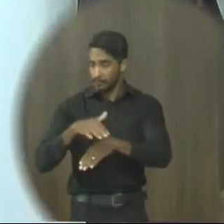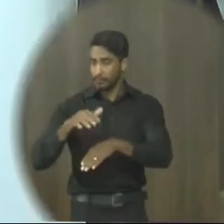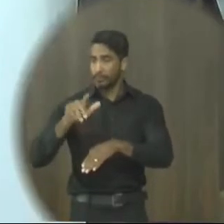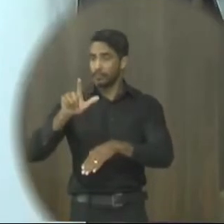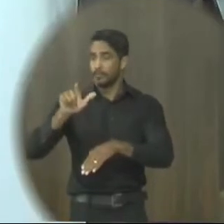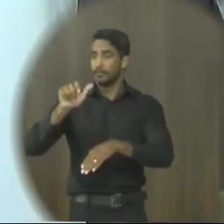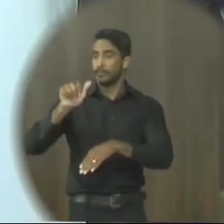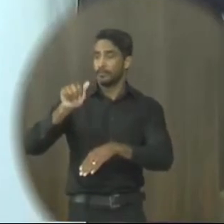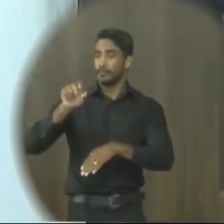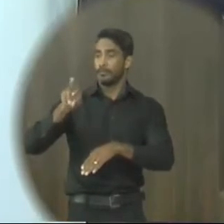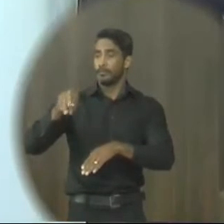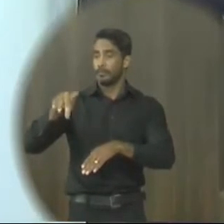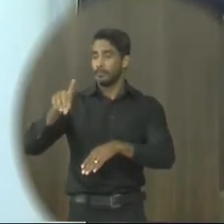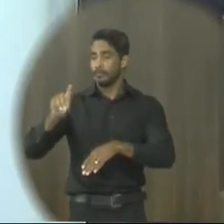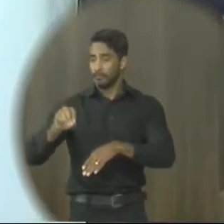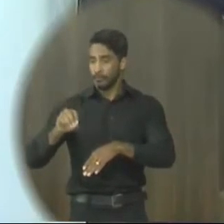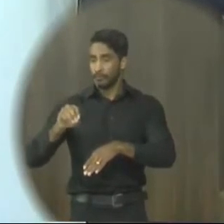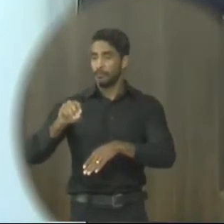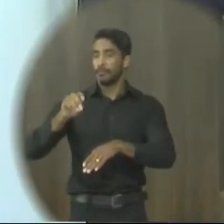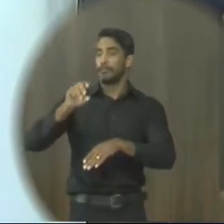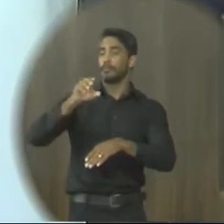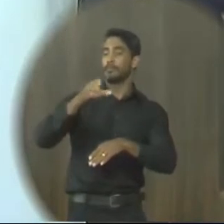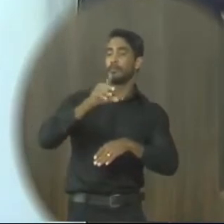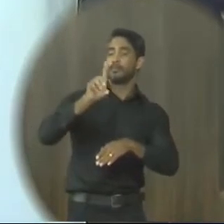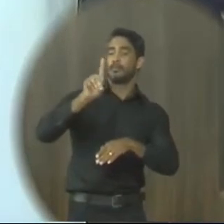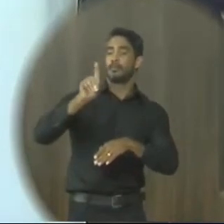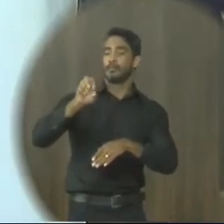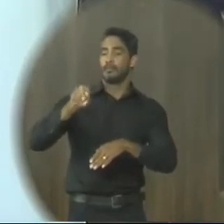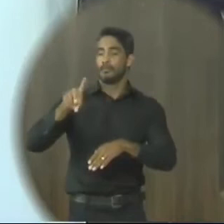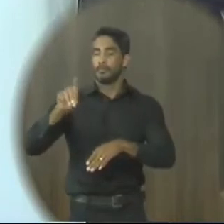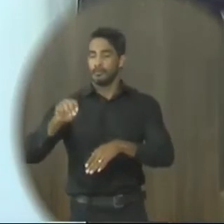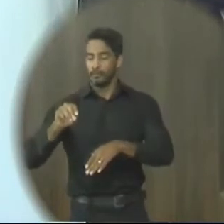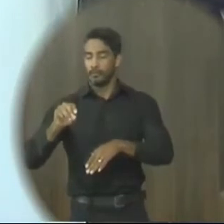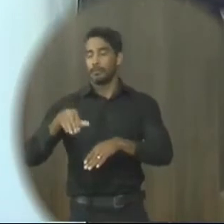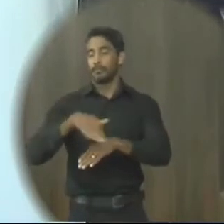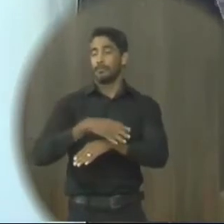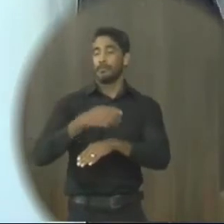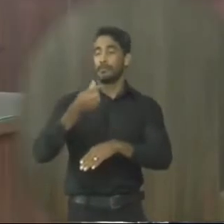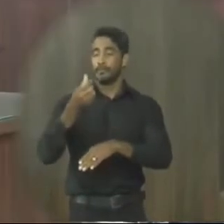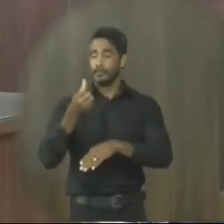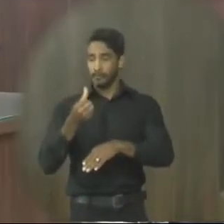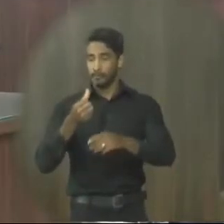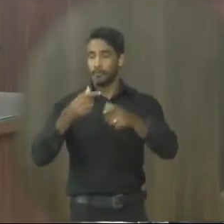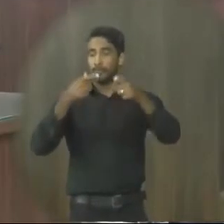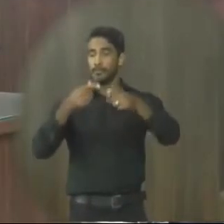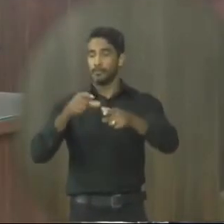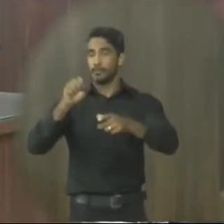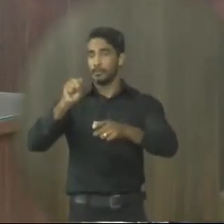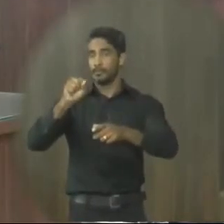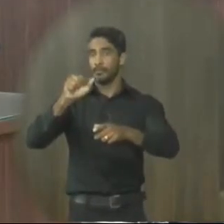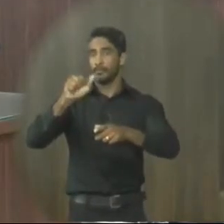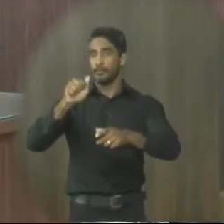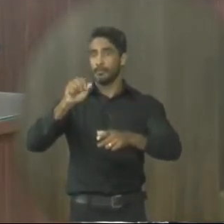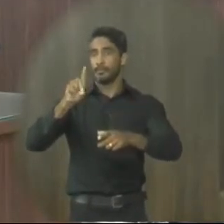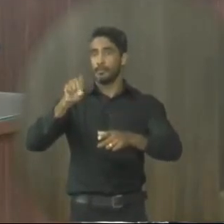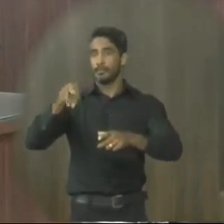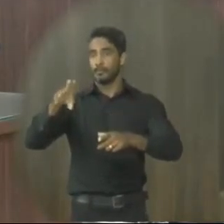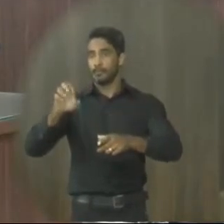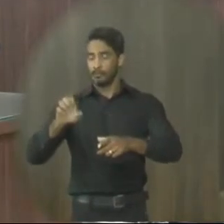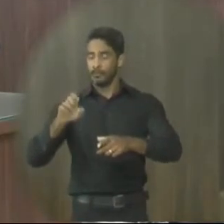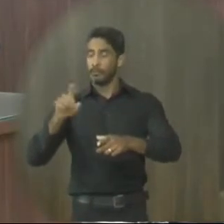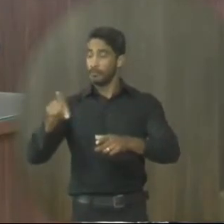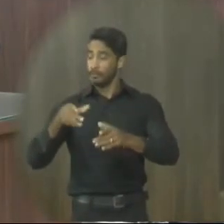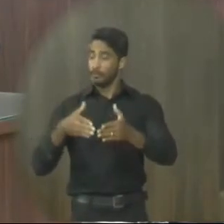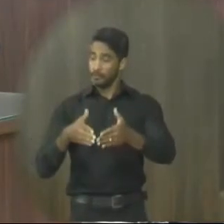Laurindo Francisco de Souza e Deusdeto Gonzaga e Rua 6, ambos os bairros de Saudades. Esse requerimento se veio